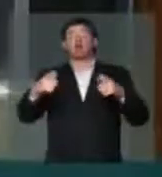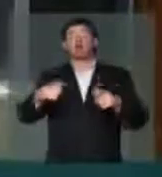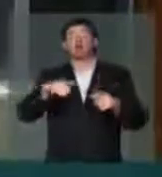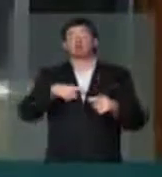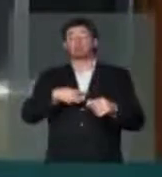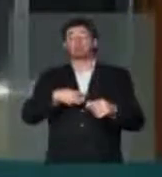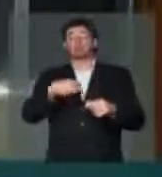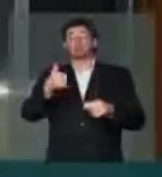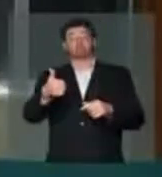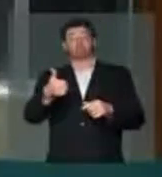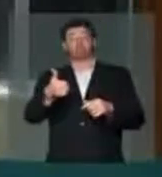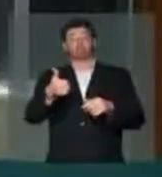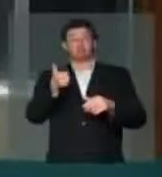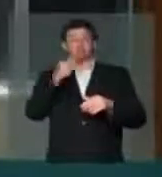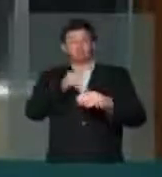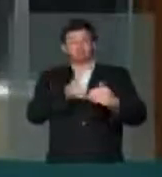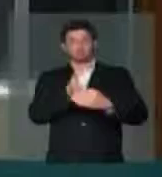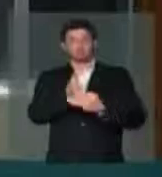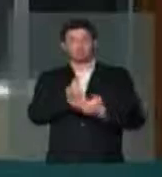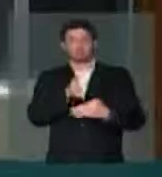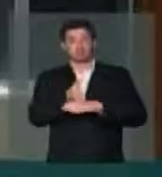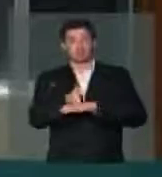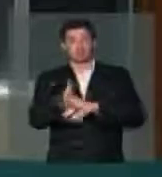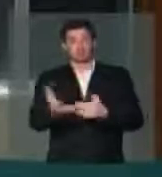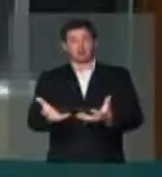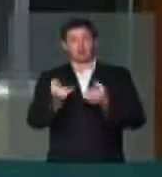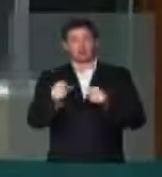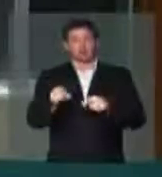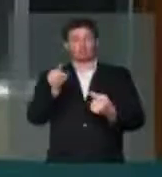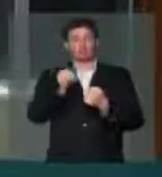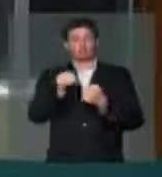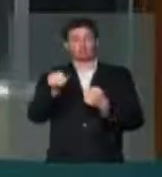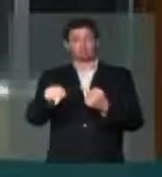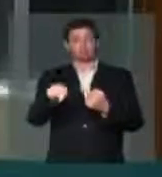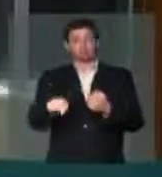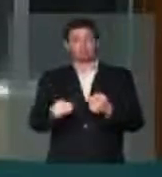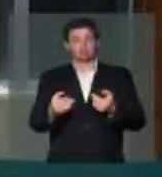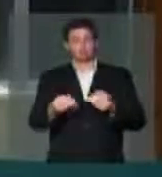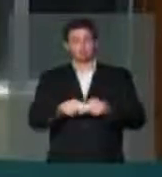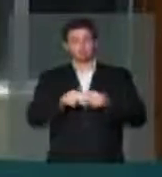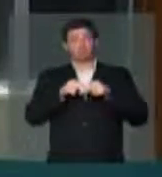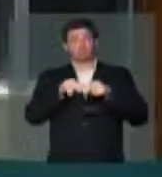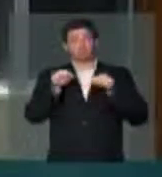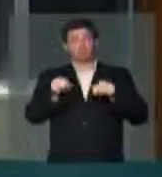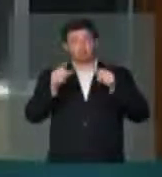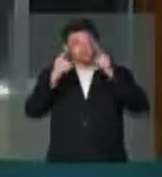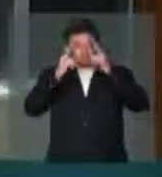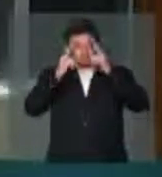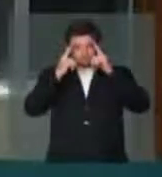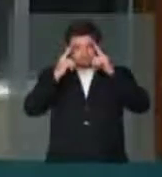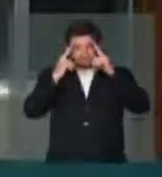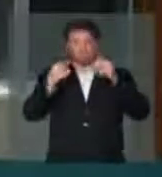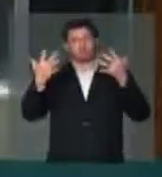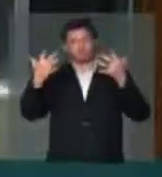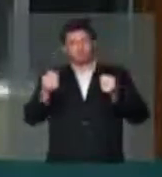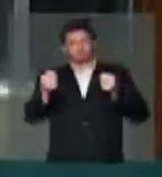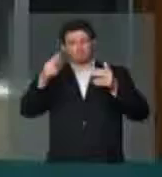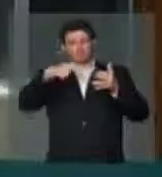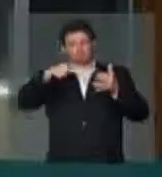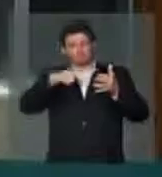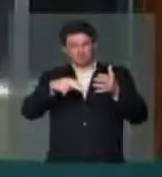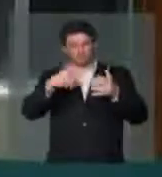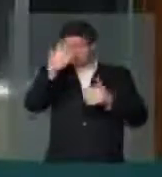bem sucedido em atender a estas metas. Diante disso, vamos analisar